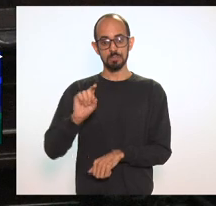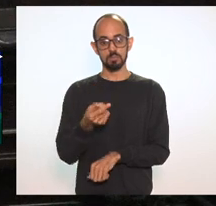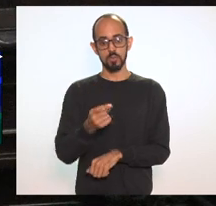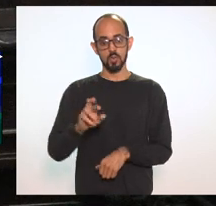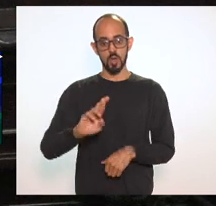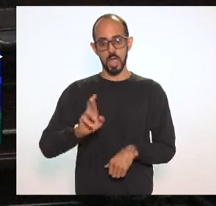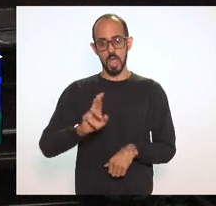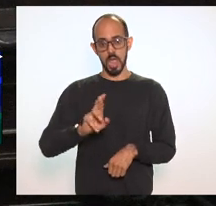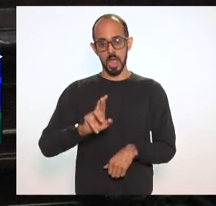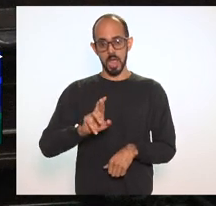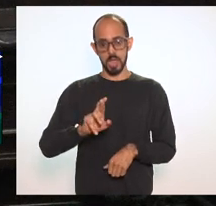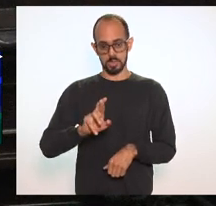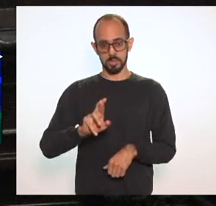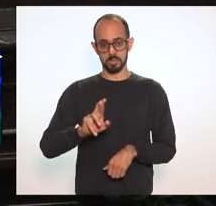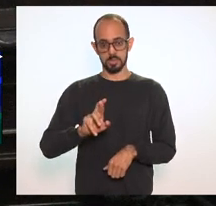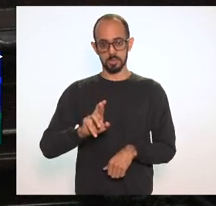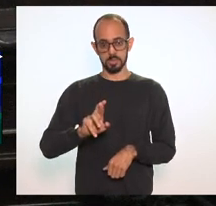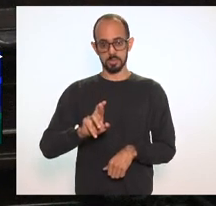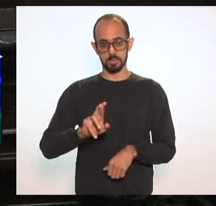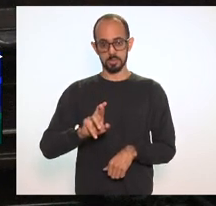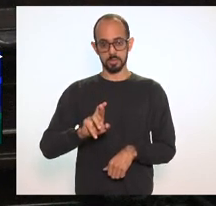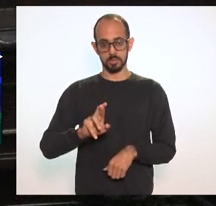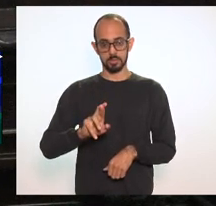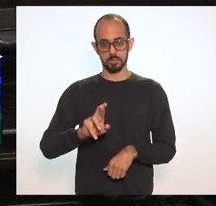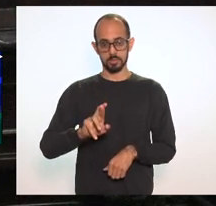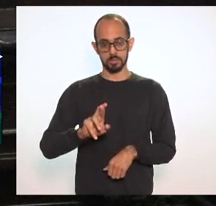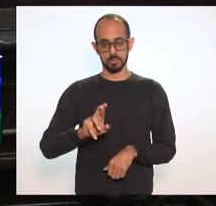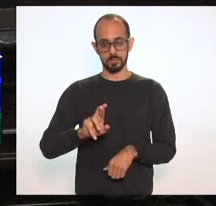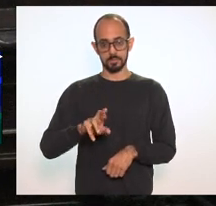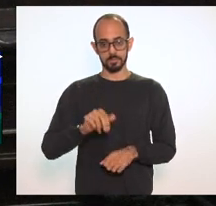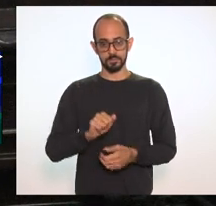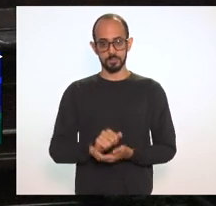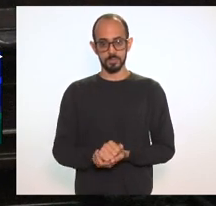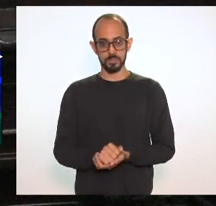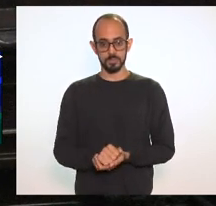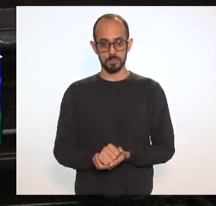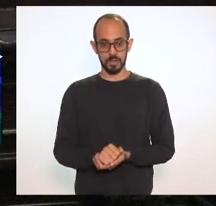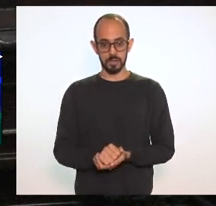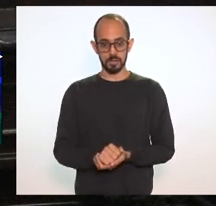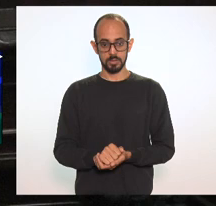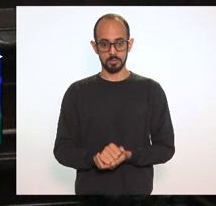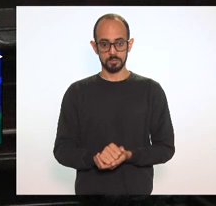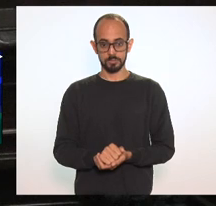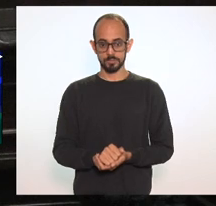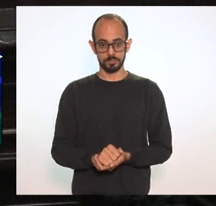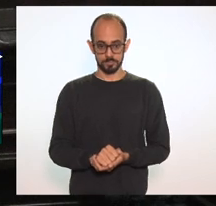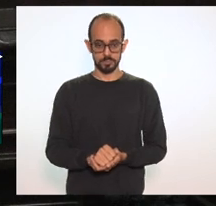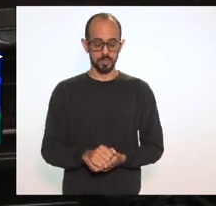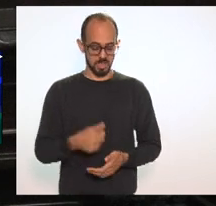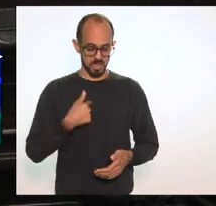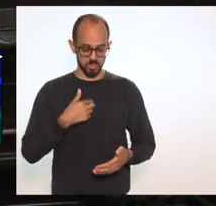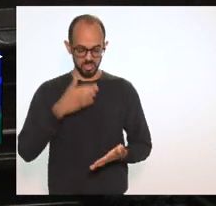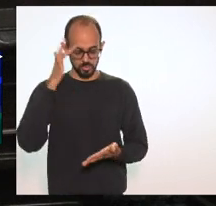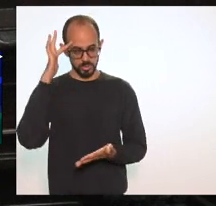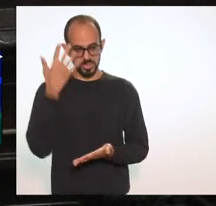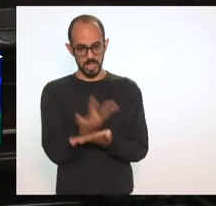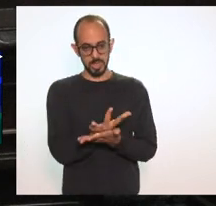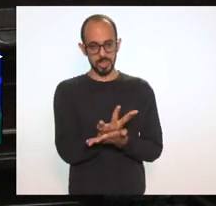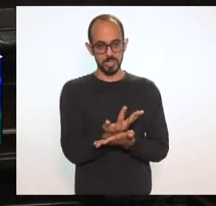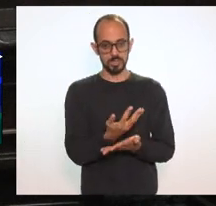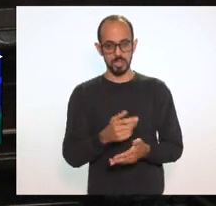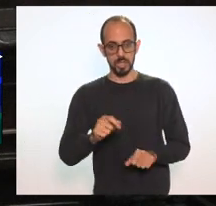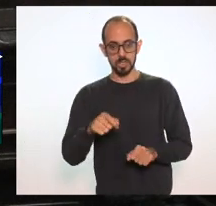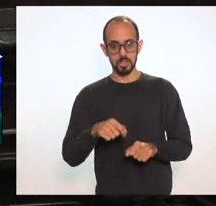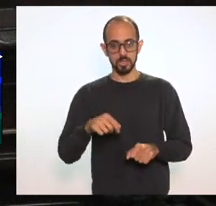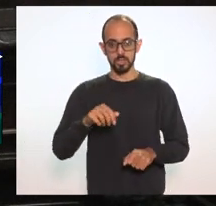garantidos além do que ele só vão contribuir com cinquenta por cento do que for Esse dia eu tenho certeza que o presidente do Tribunal de Justiça